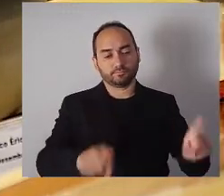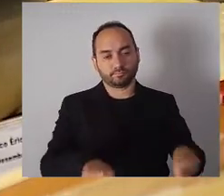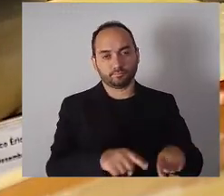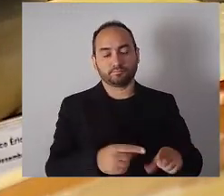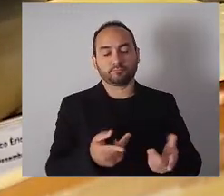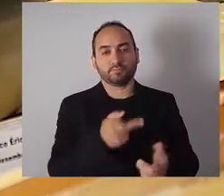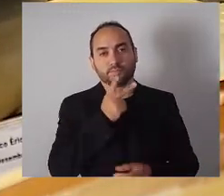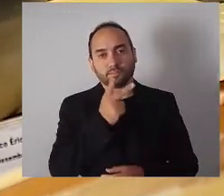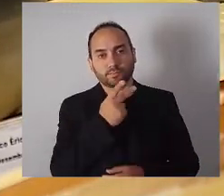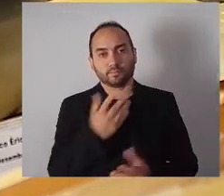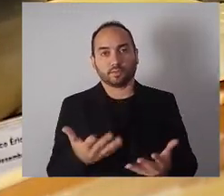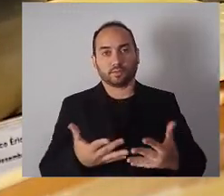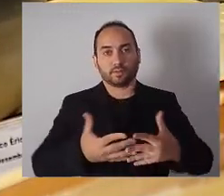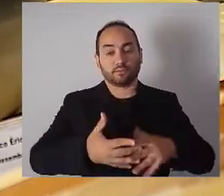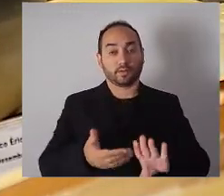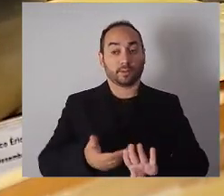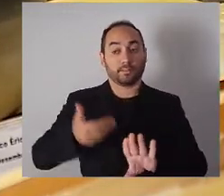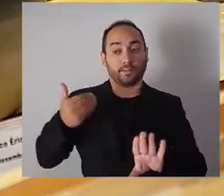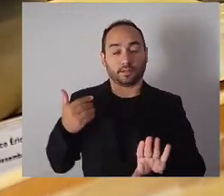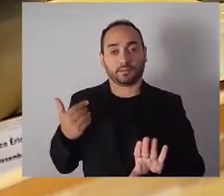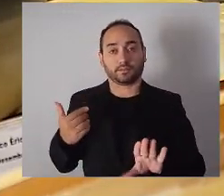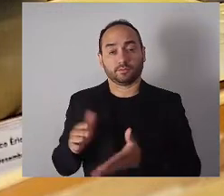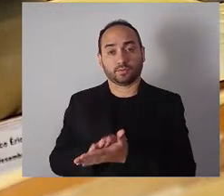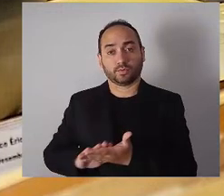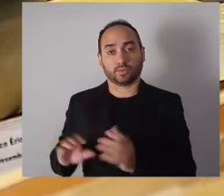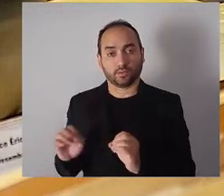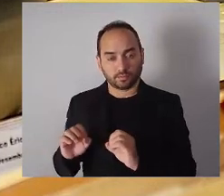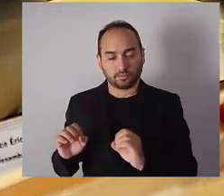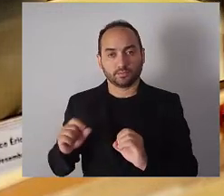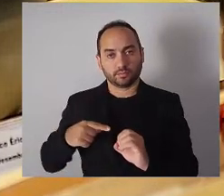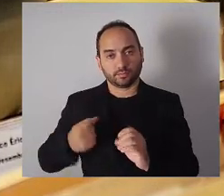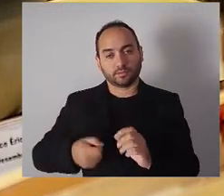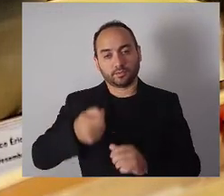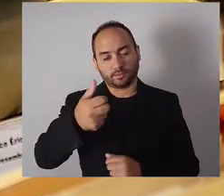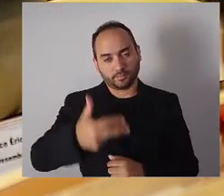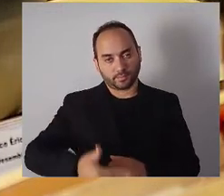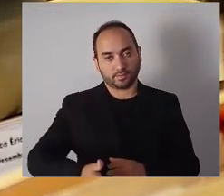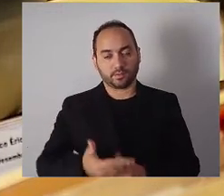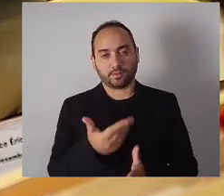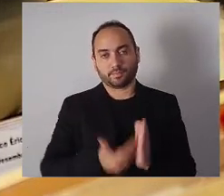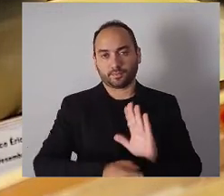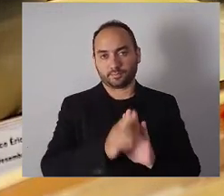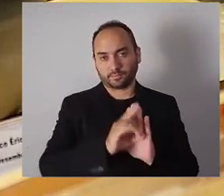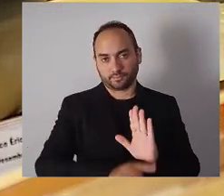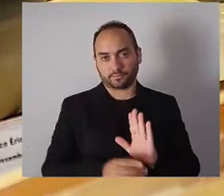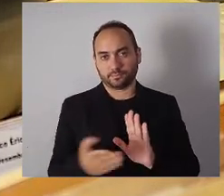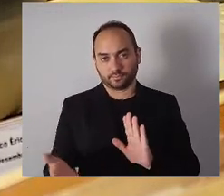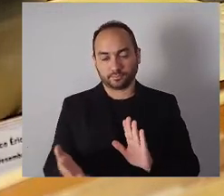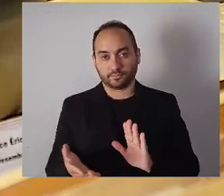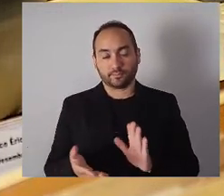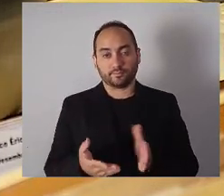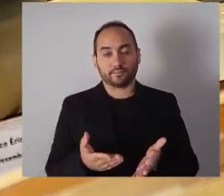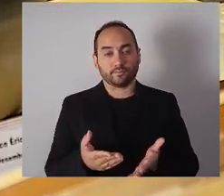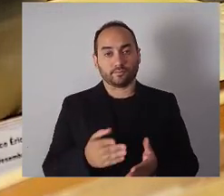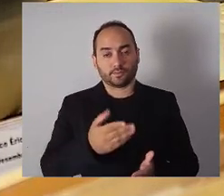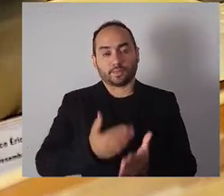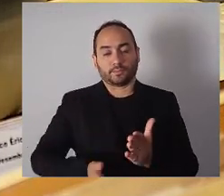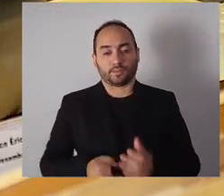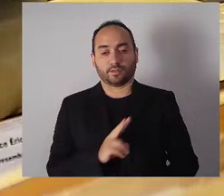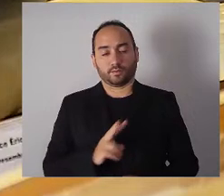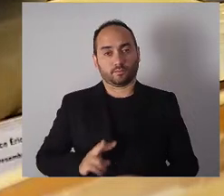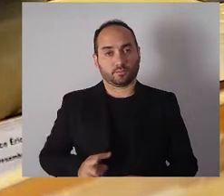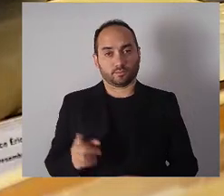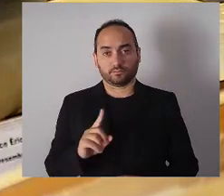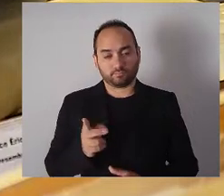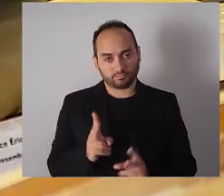relação às agremiações extintas, apta a configurar justa causa para a desfiliação sem perda do mandato eletivo. E aí eu destaco